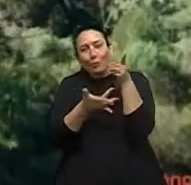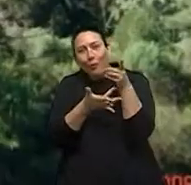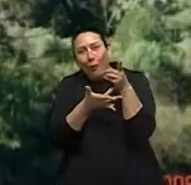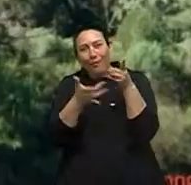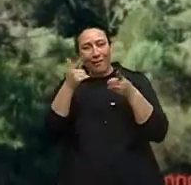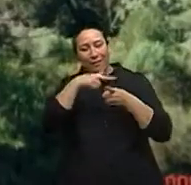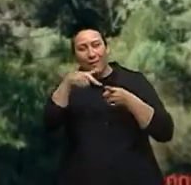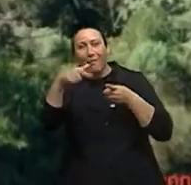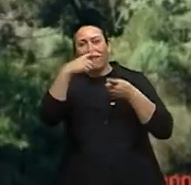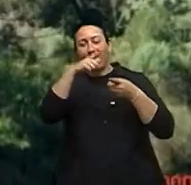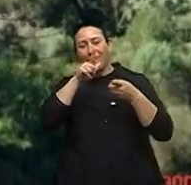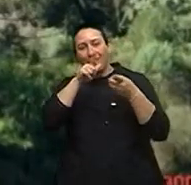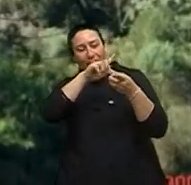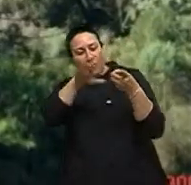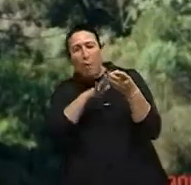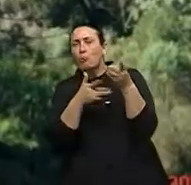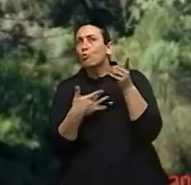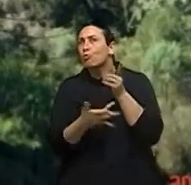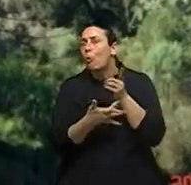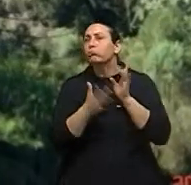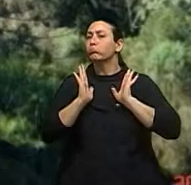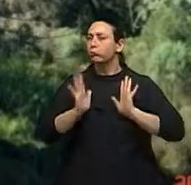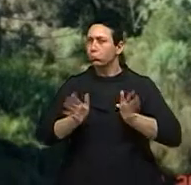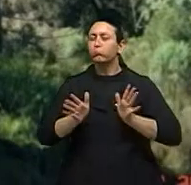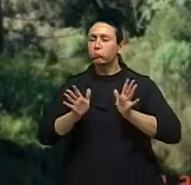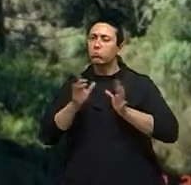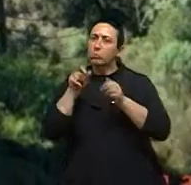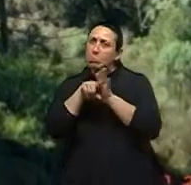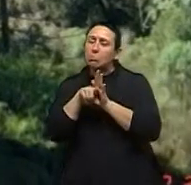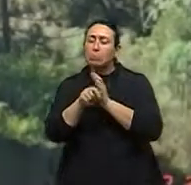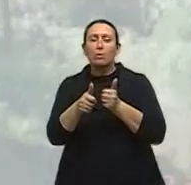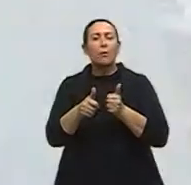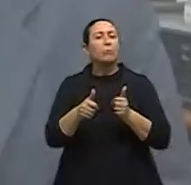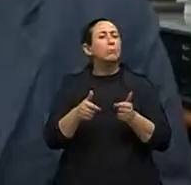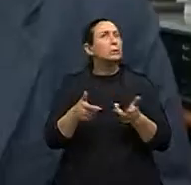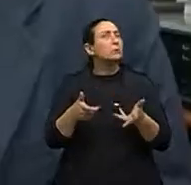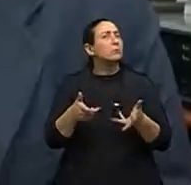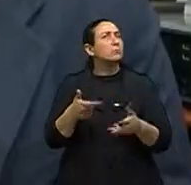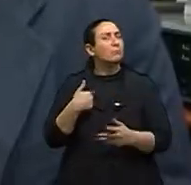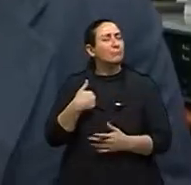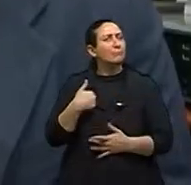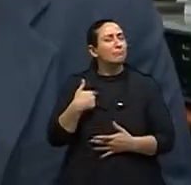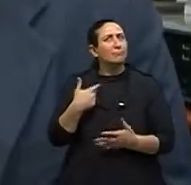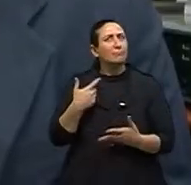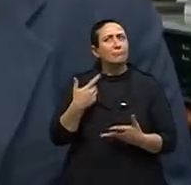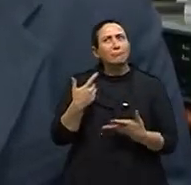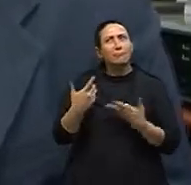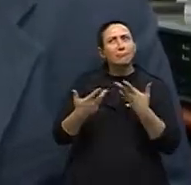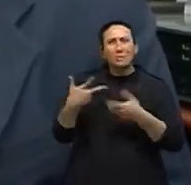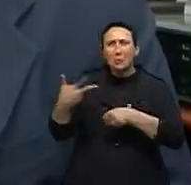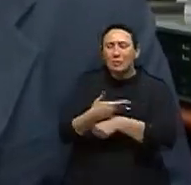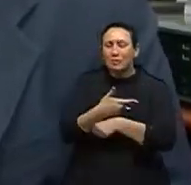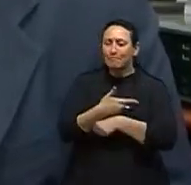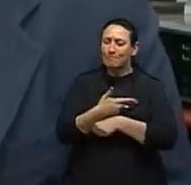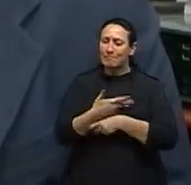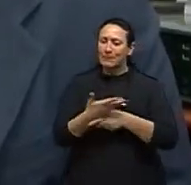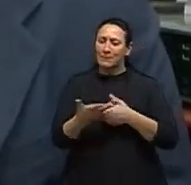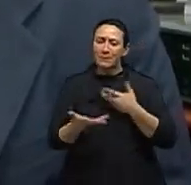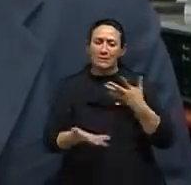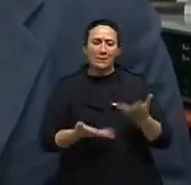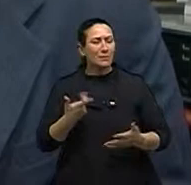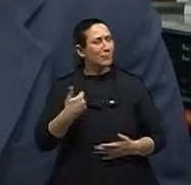também é feito para fazer o diagnóstico aí saí do ambulatório com aquela notícia de ter que fazer a